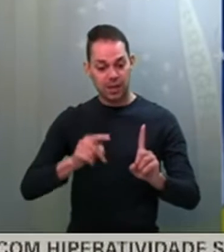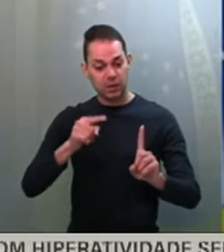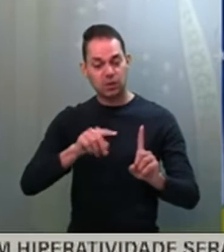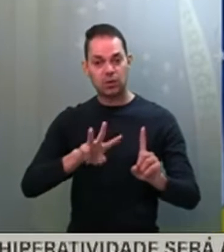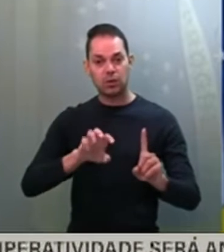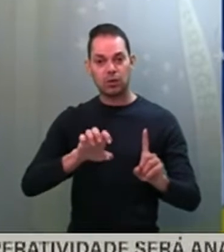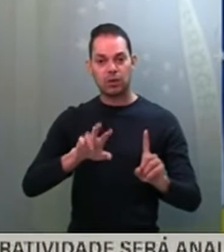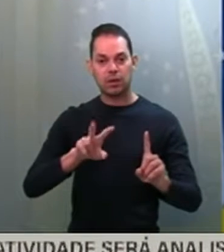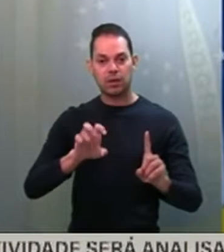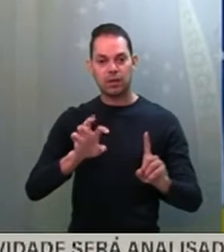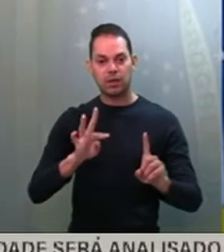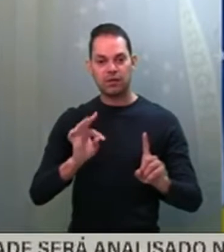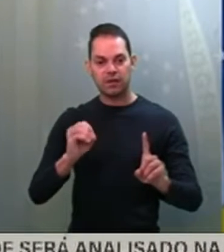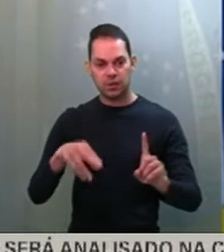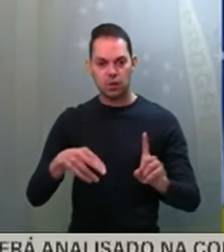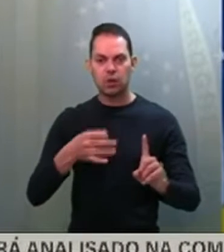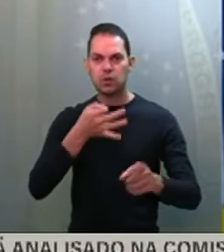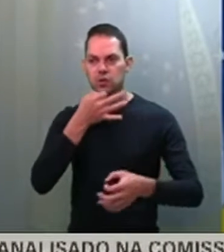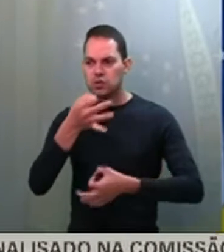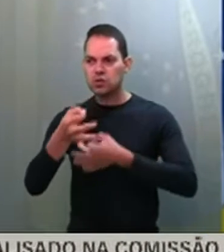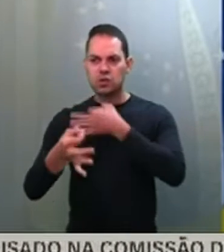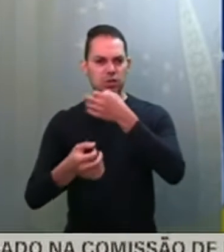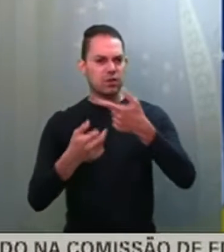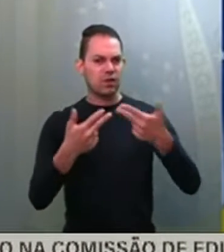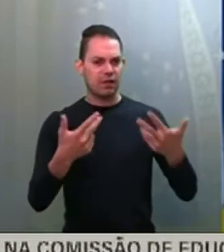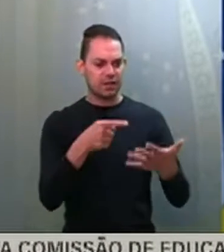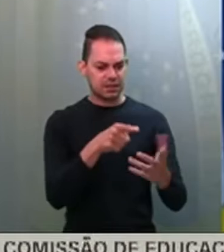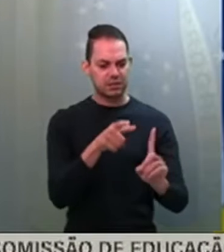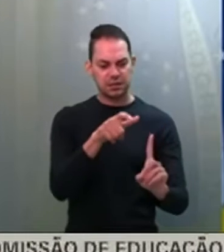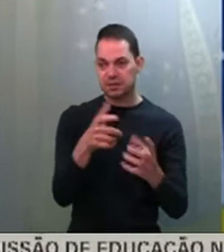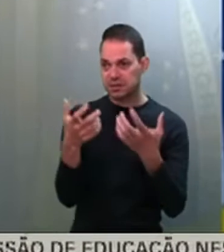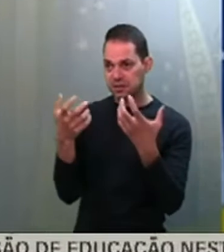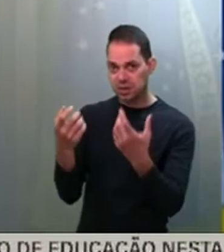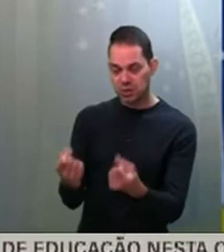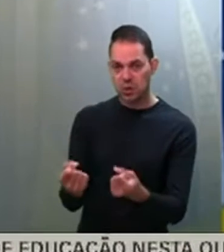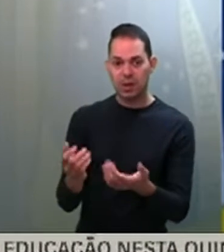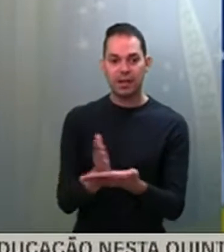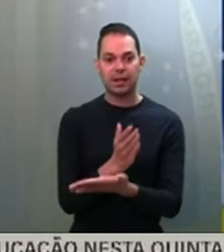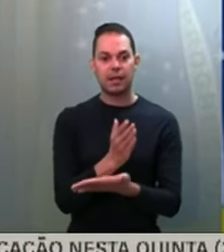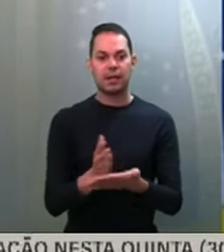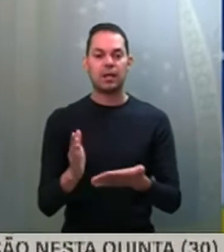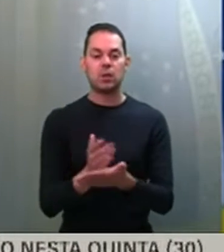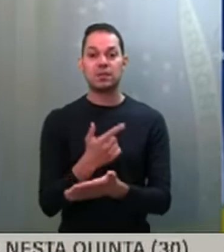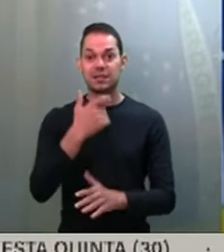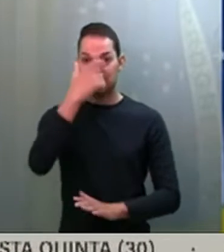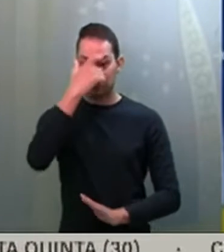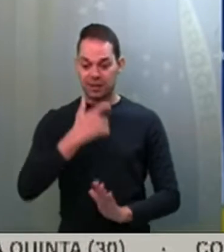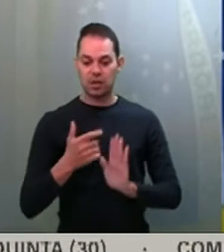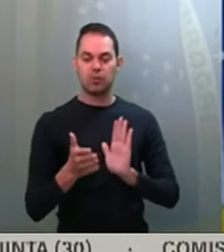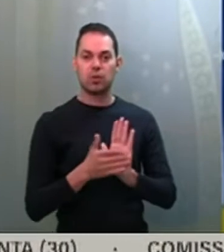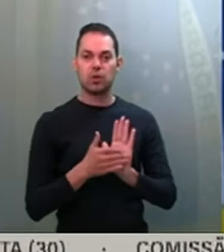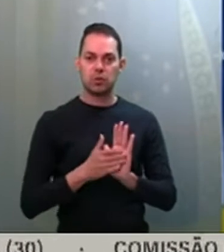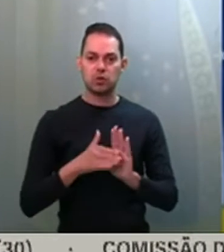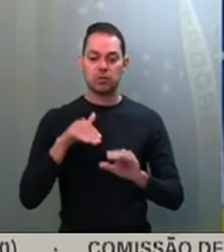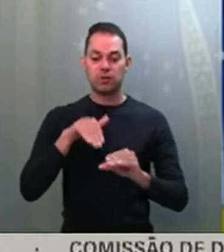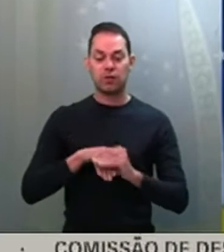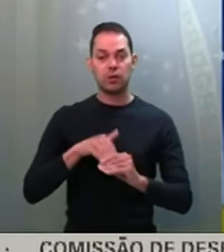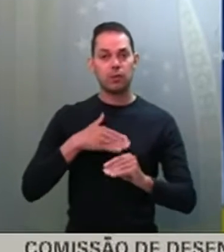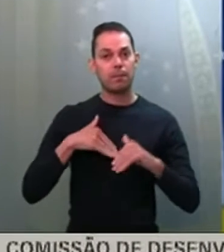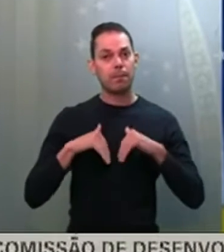Everton que acolheu sugestões de mudanças dentre as quais algumas que propus em meu voto em